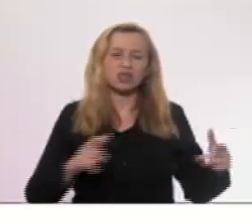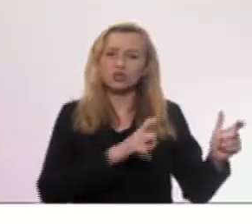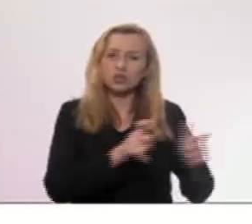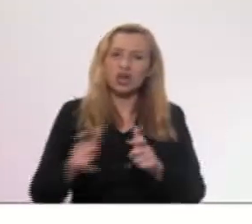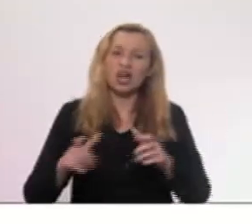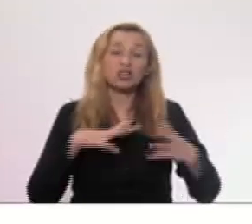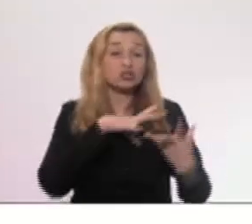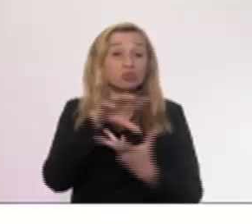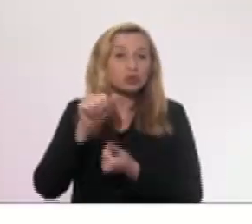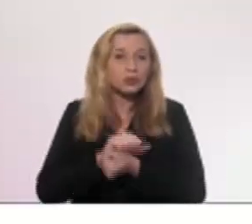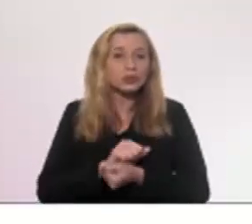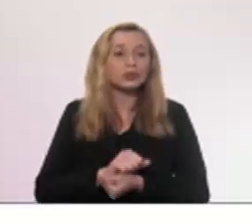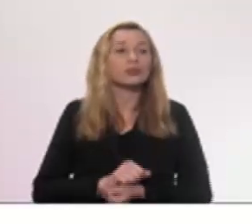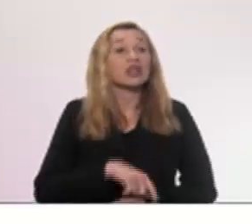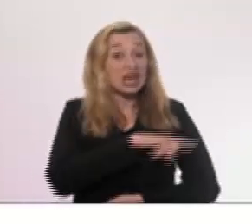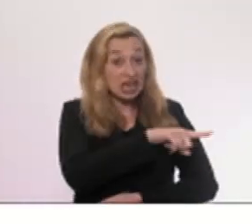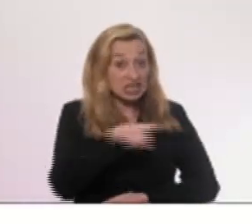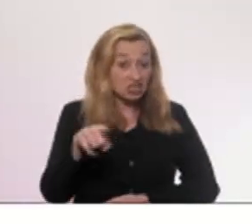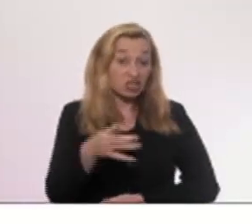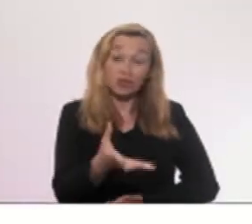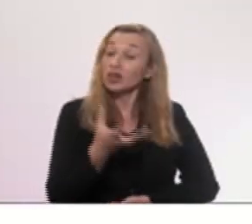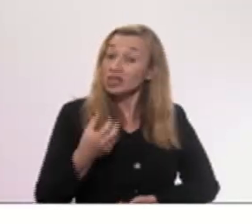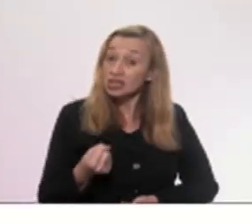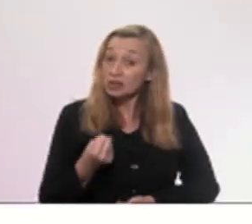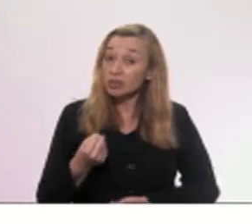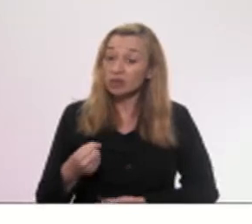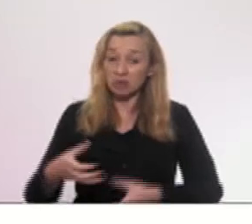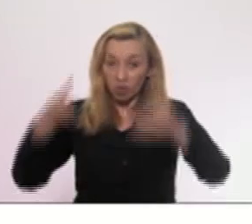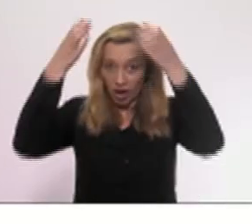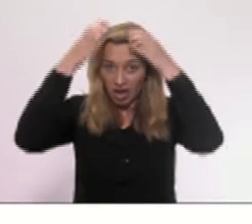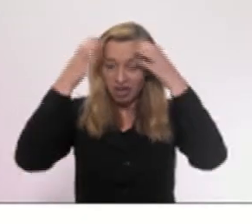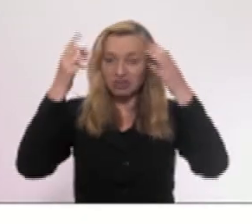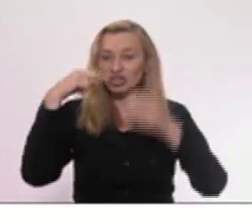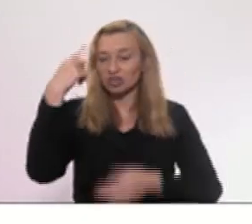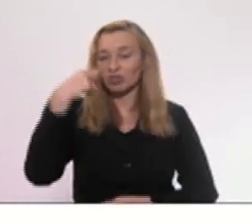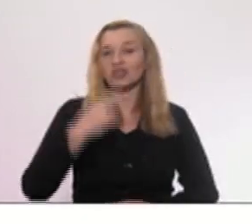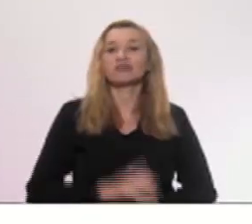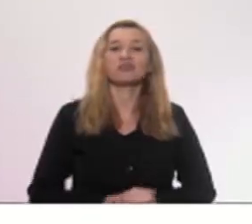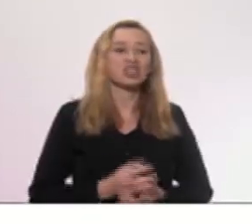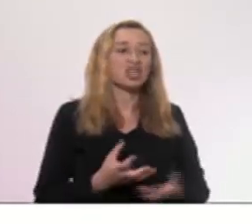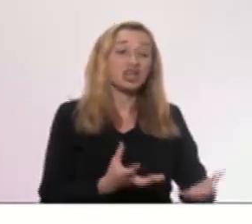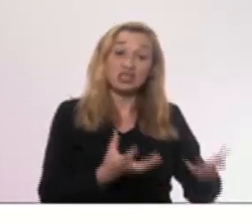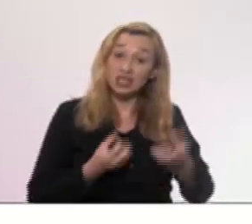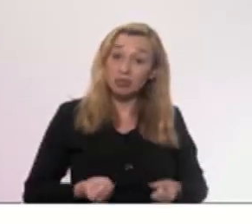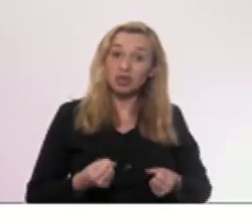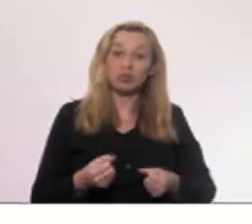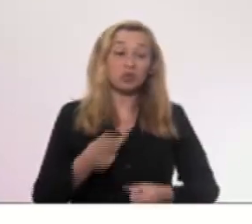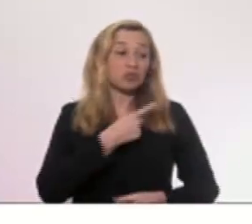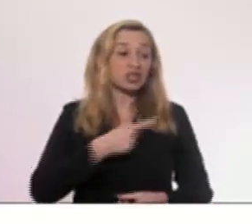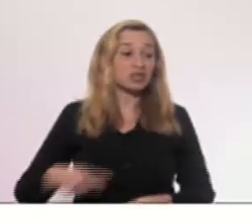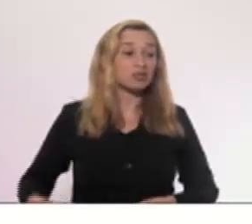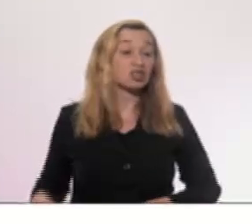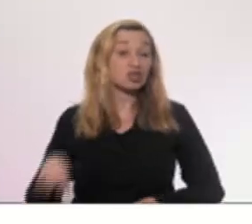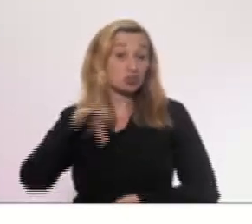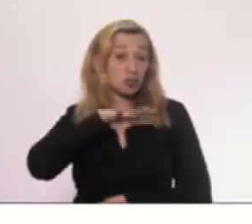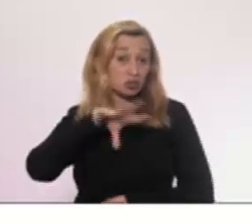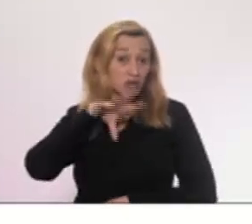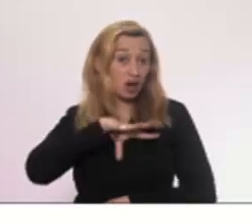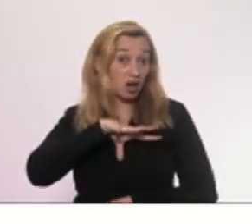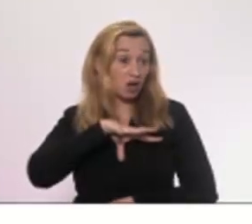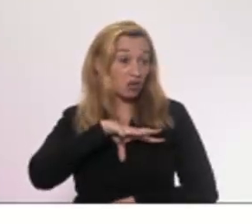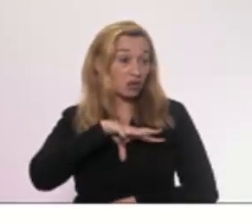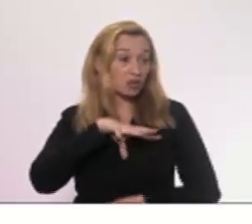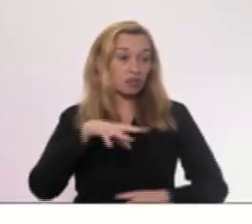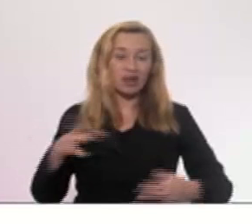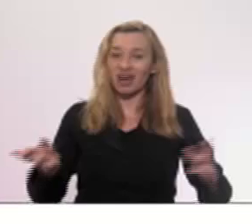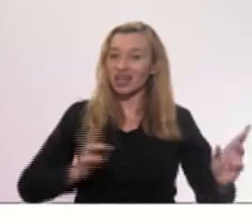Esses reitores foram recebidos pelo rei de Espanha, foram recebidos pelo presidente de Portugal, que lá se fez presente por causa da